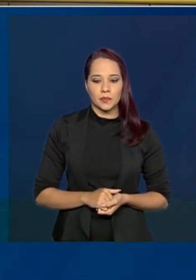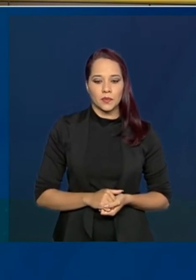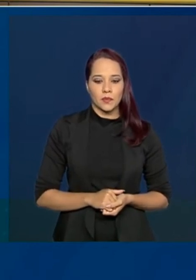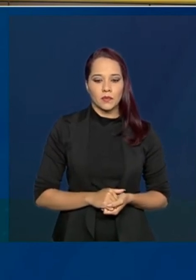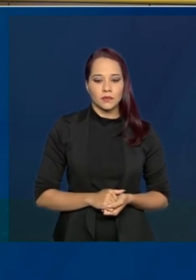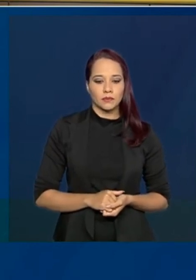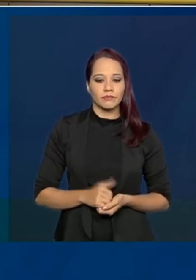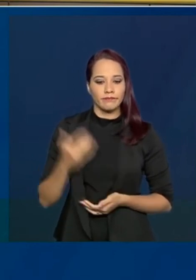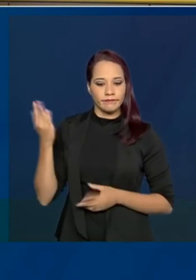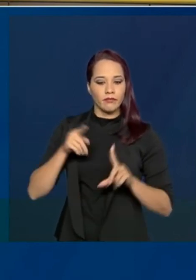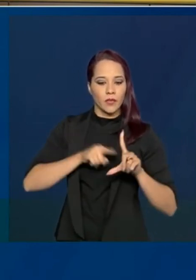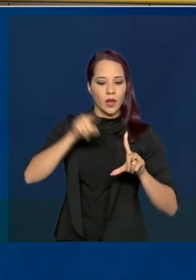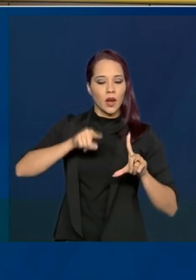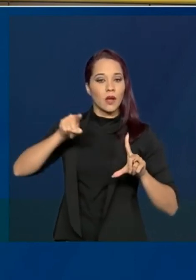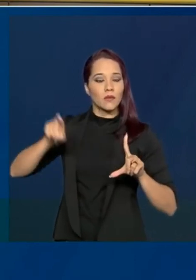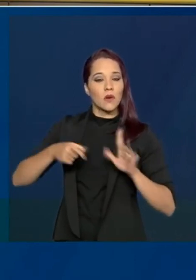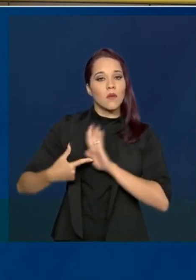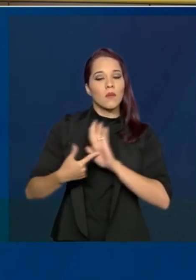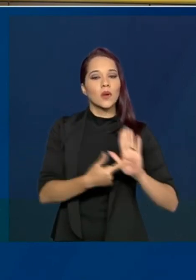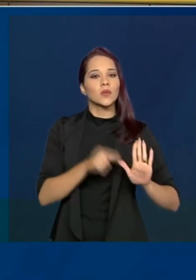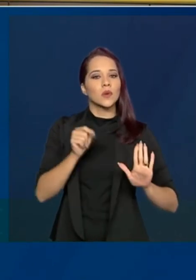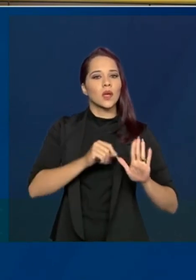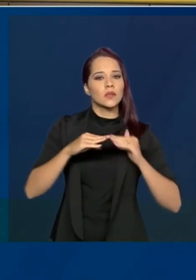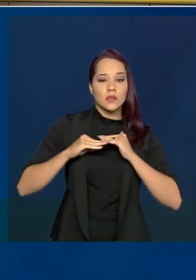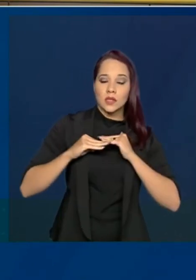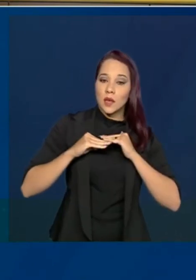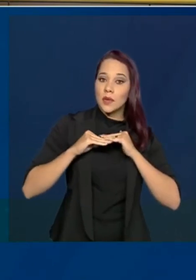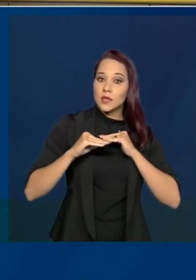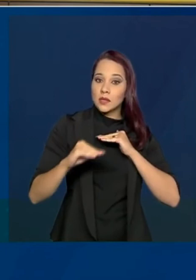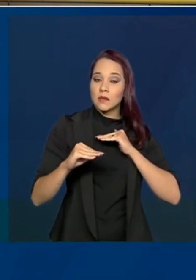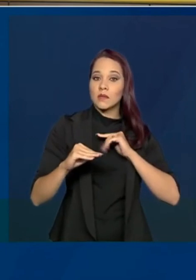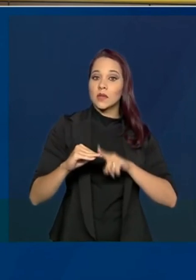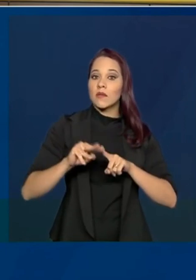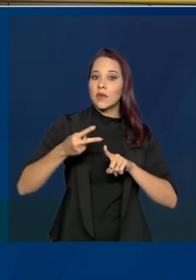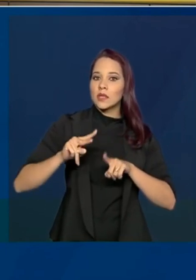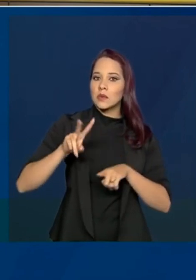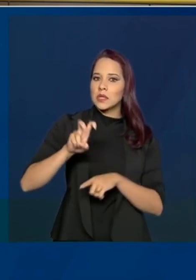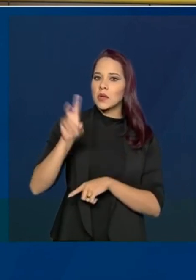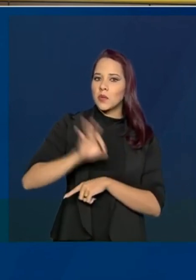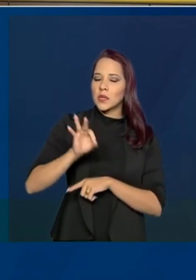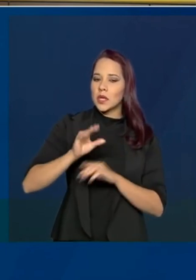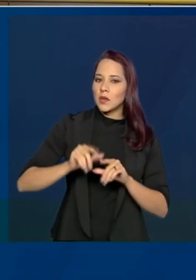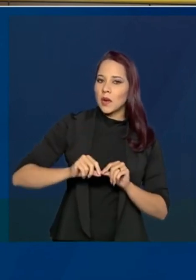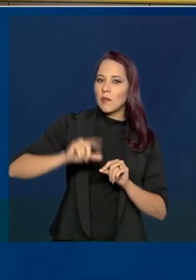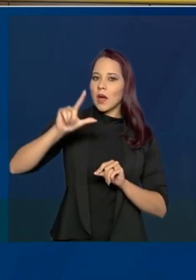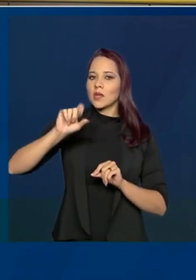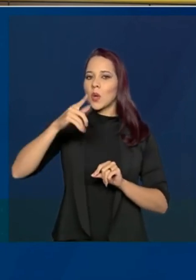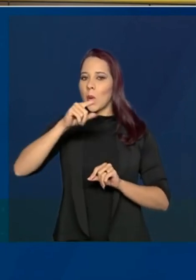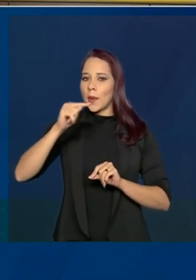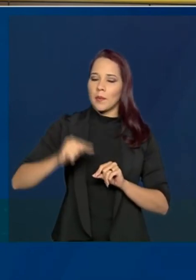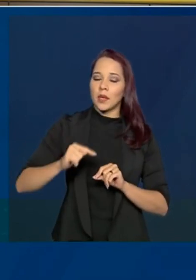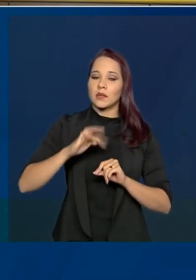Esse gráfico ele mostra a tendência de estabilização. A gente considera uma variação de 5% para mais ou para menos como